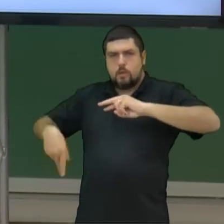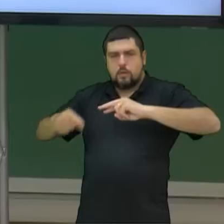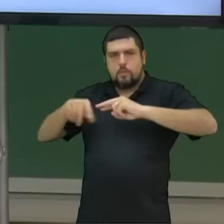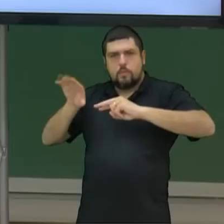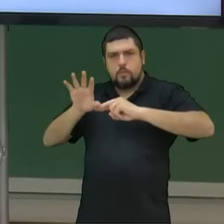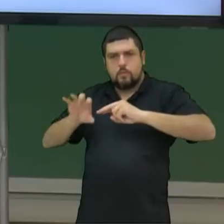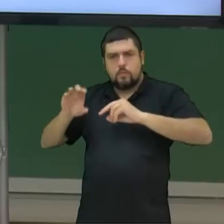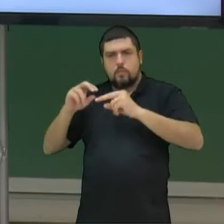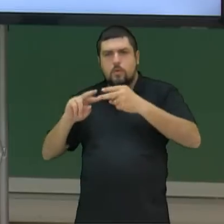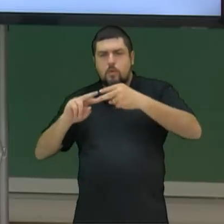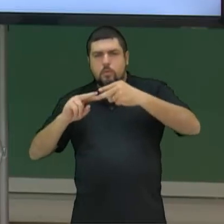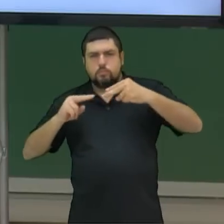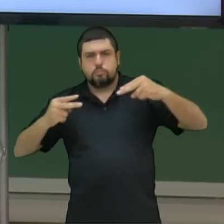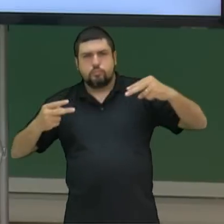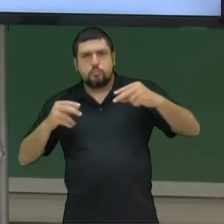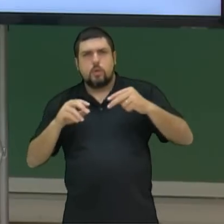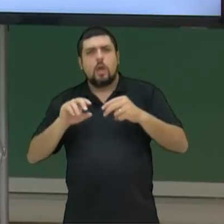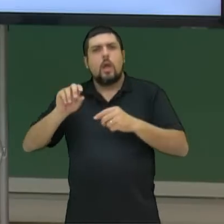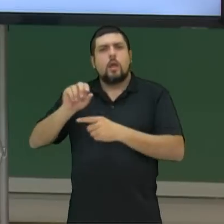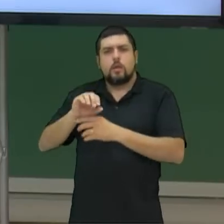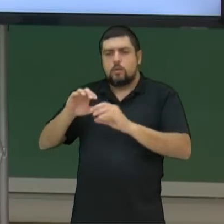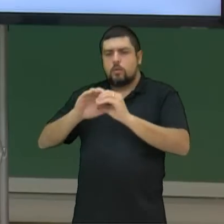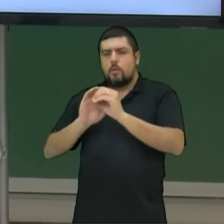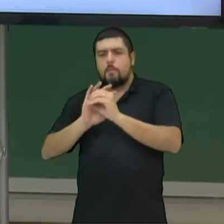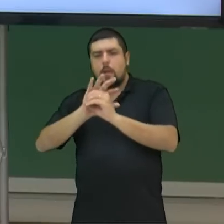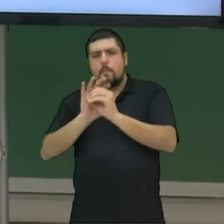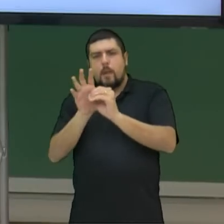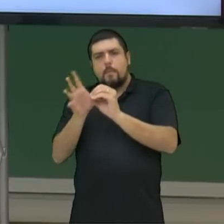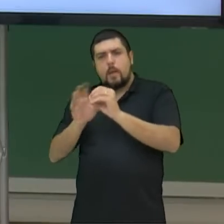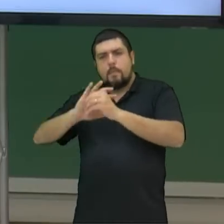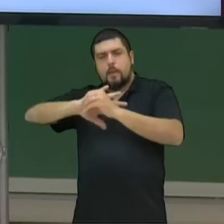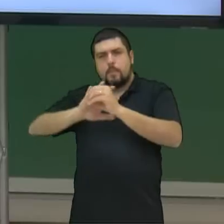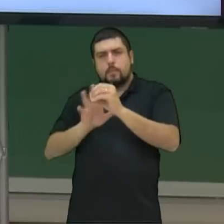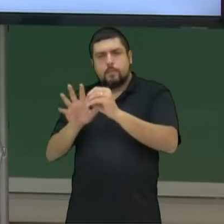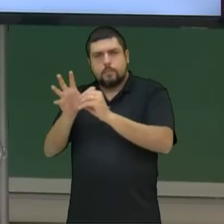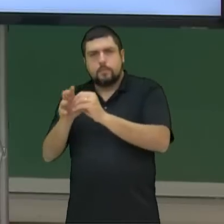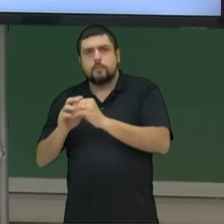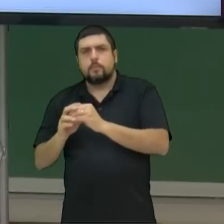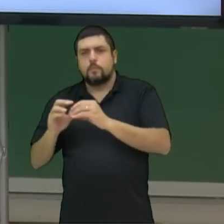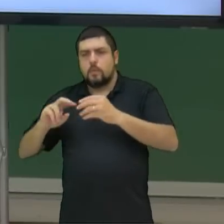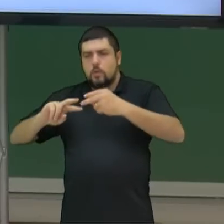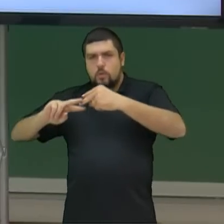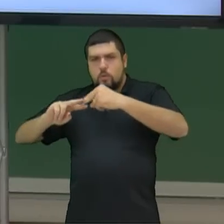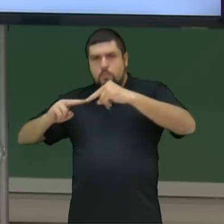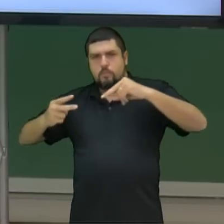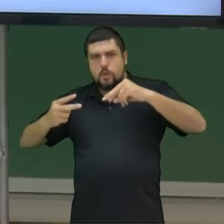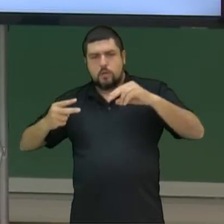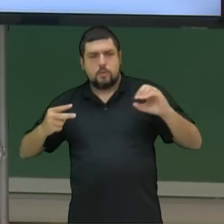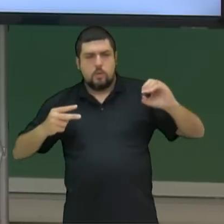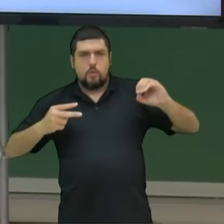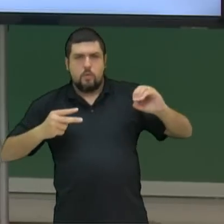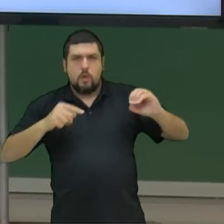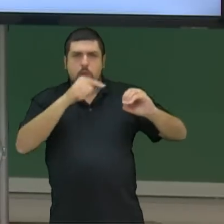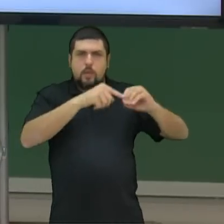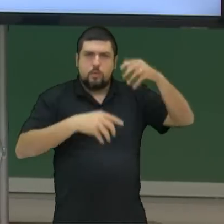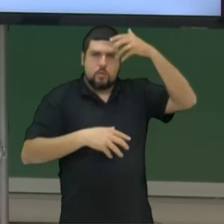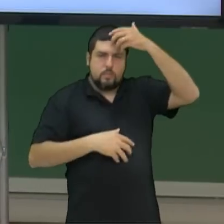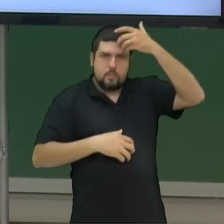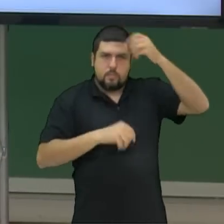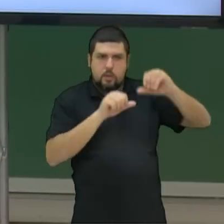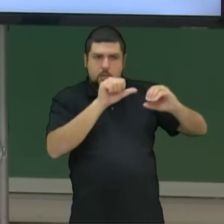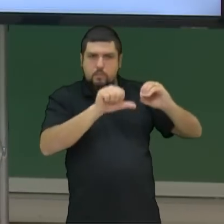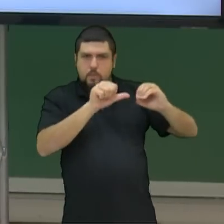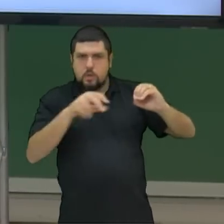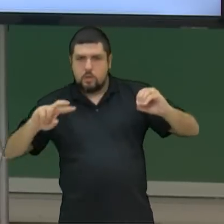aquele aspecto de coronavírus, aquela coroa em volta deles. Pegaram então esse gene da proteína e colocaram dentro do vírus modificado.